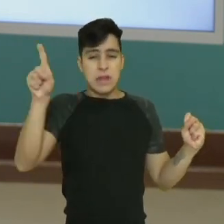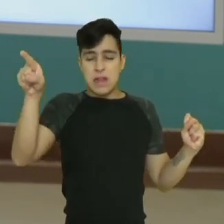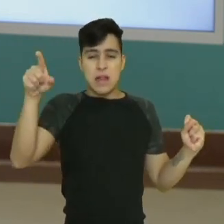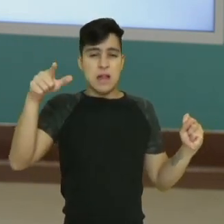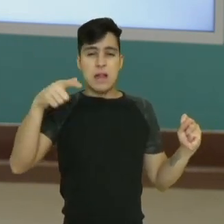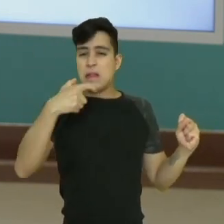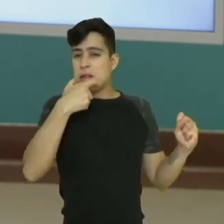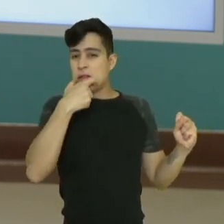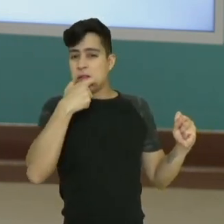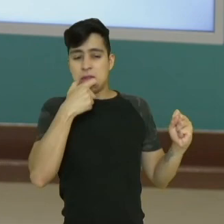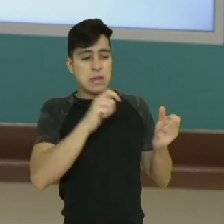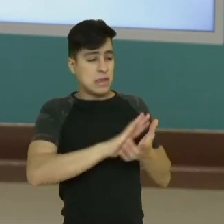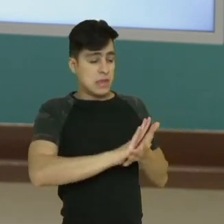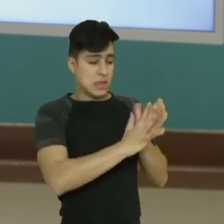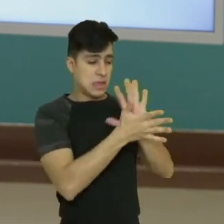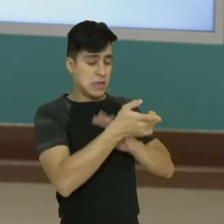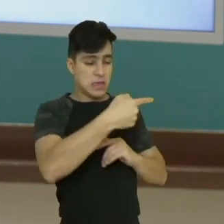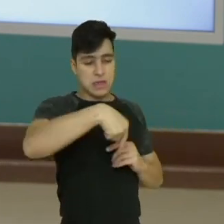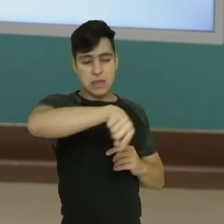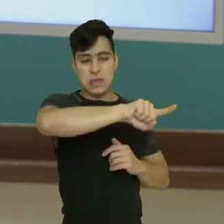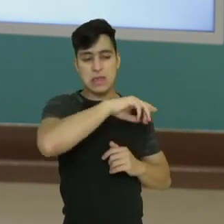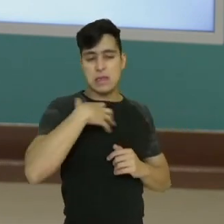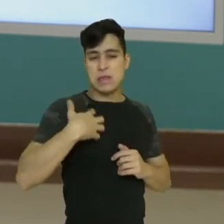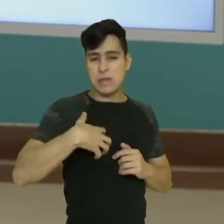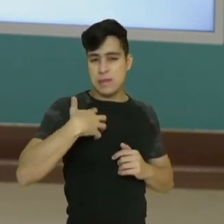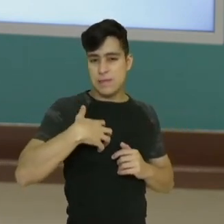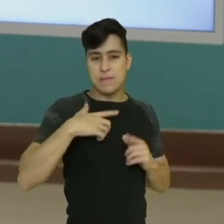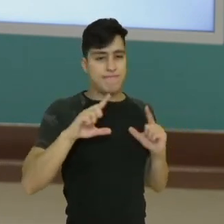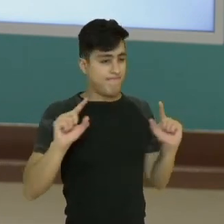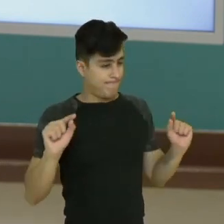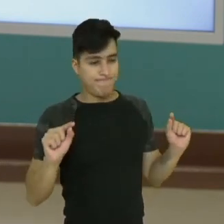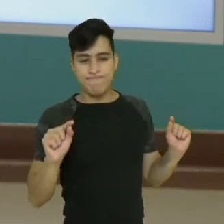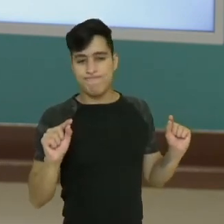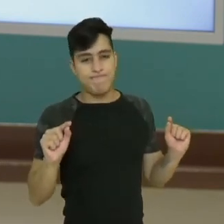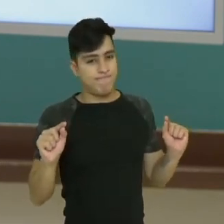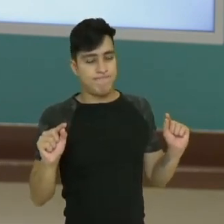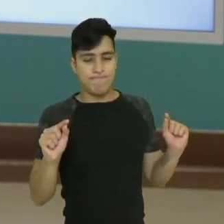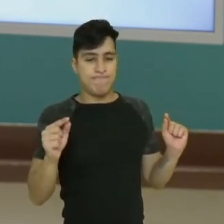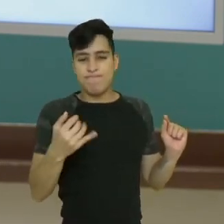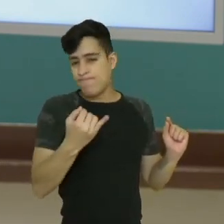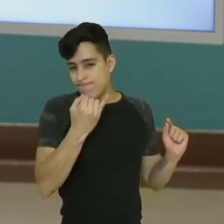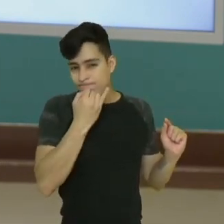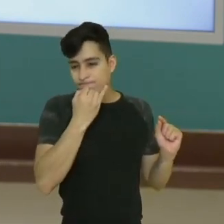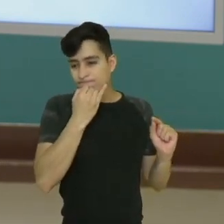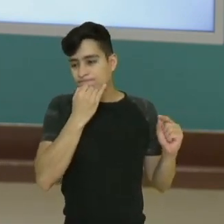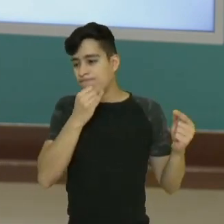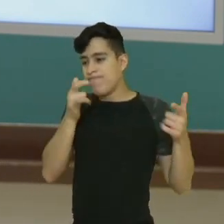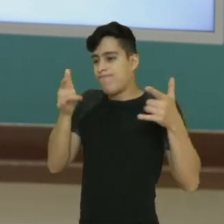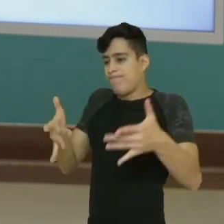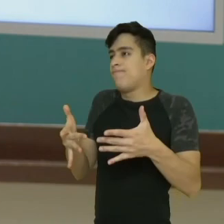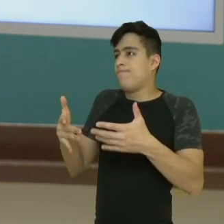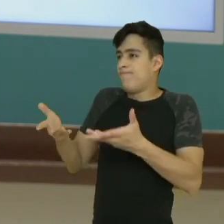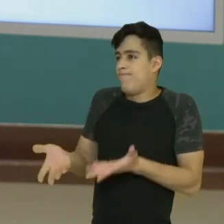Grã-Bretanha, dizimou ali os argentinos, né? E acabaram tendo que deixar o território na mão